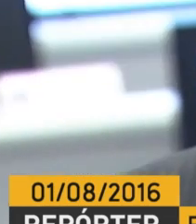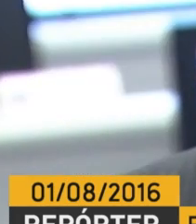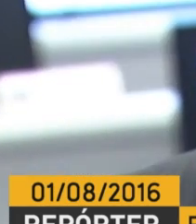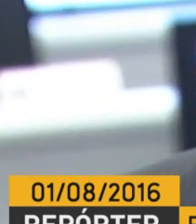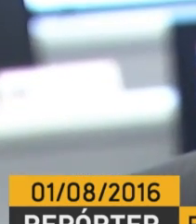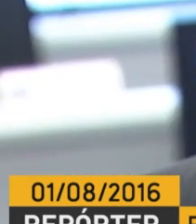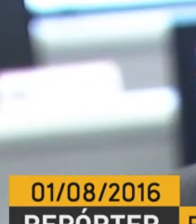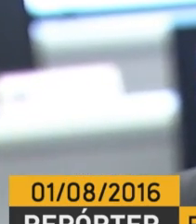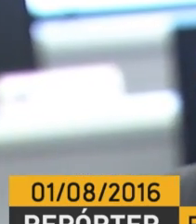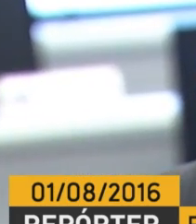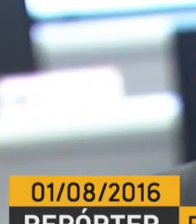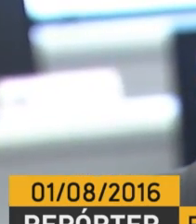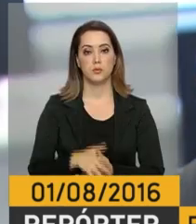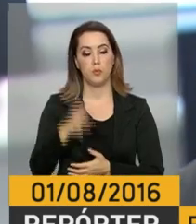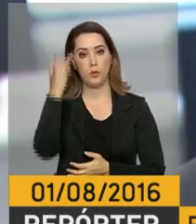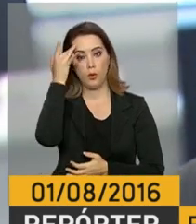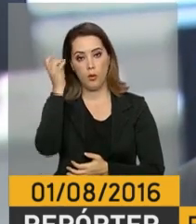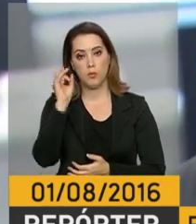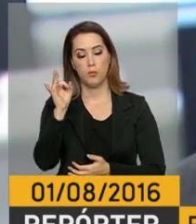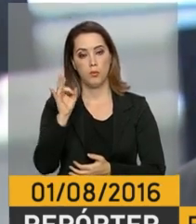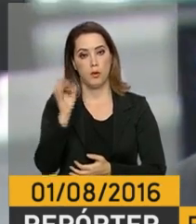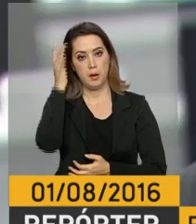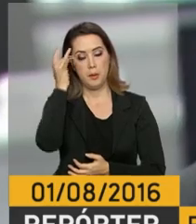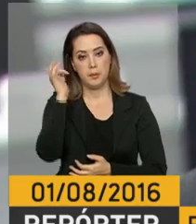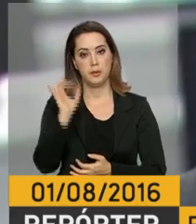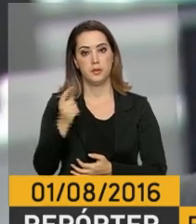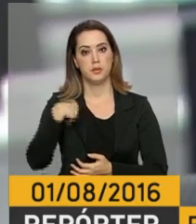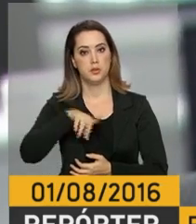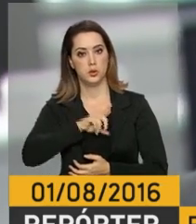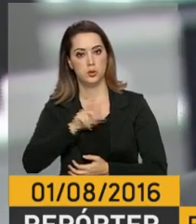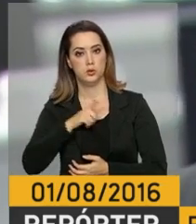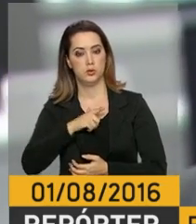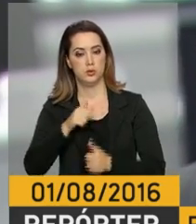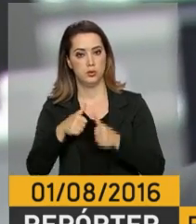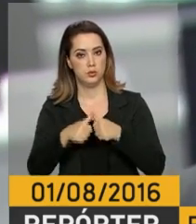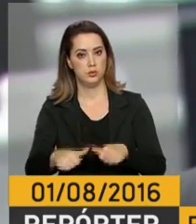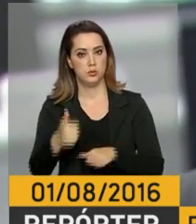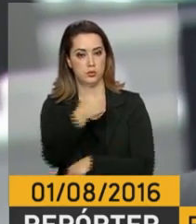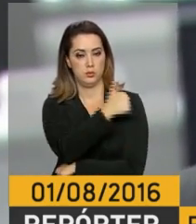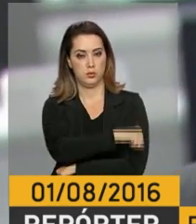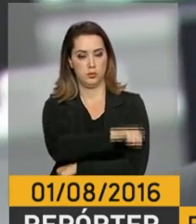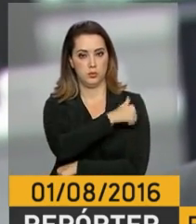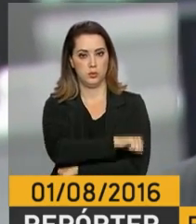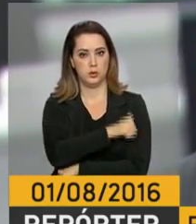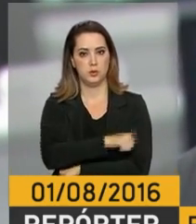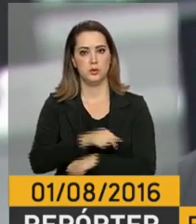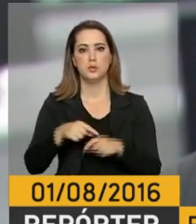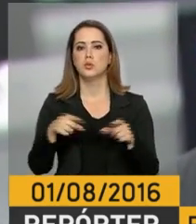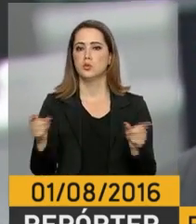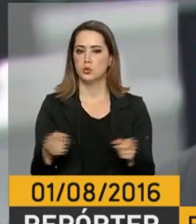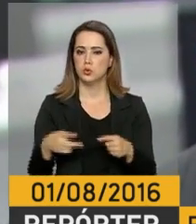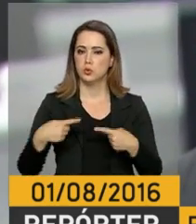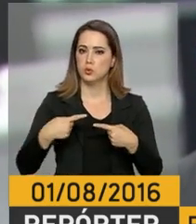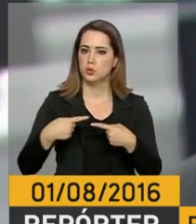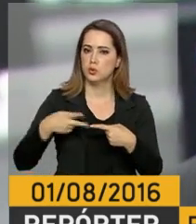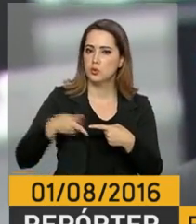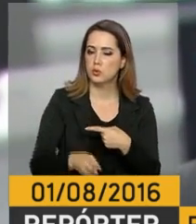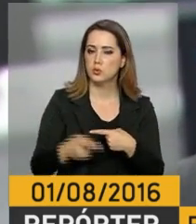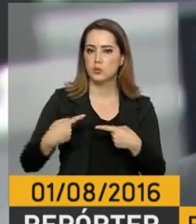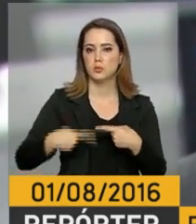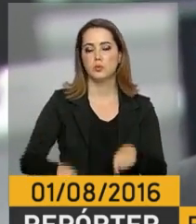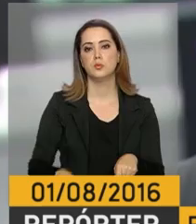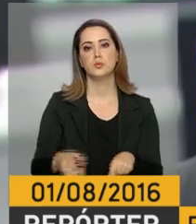Rio de Janeiro? Amanhã, inclusive, nós estaremos no Rio de Janeiro, inaugurando o centro do Rio de Janeiro. Os